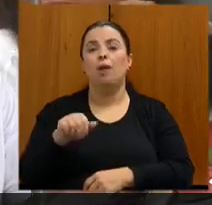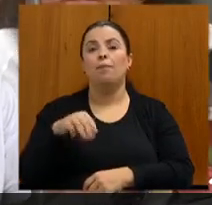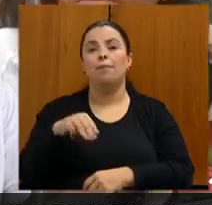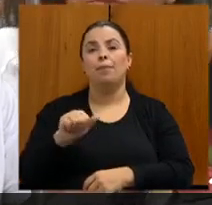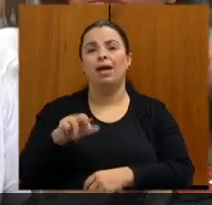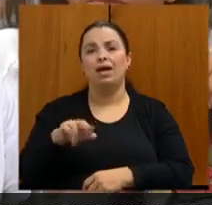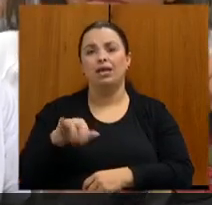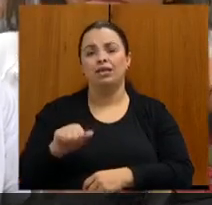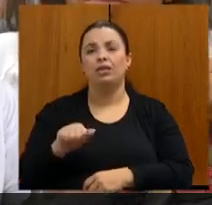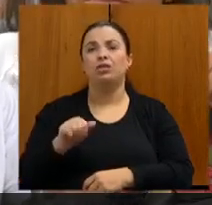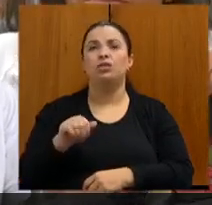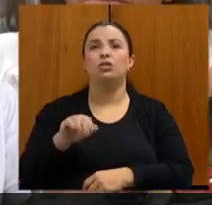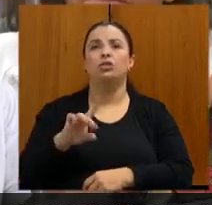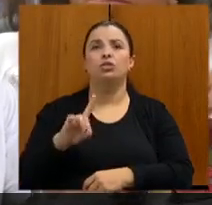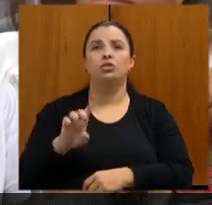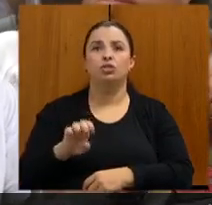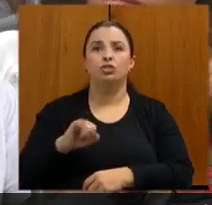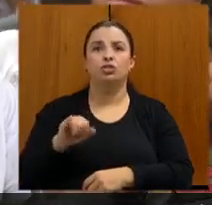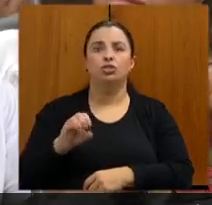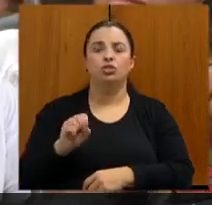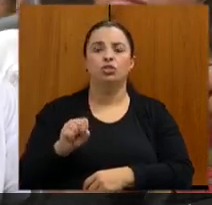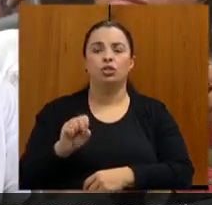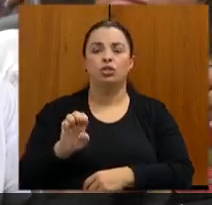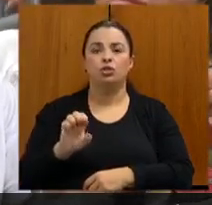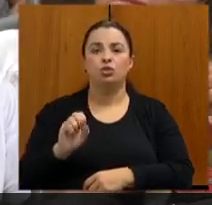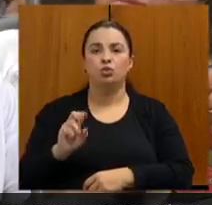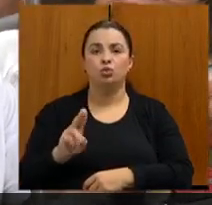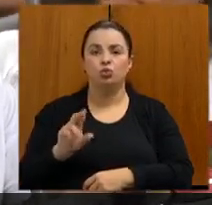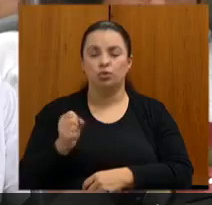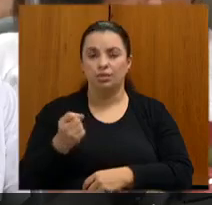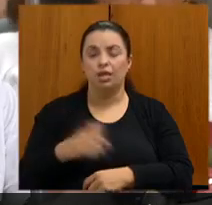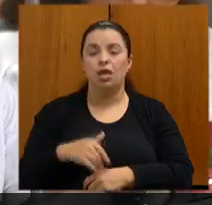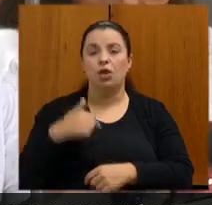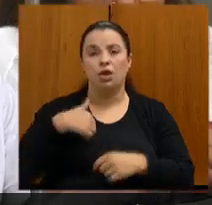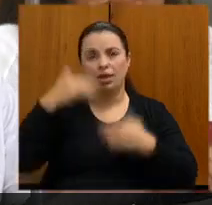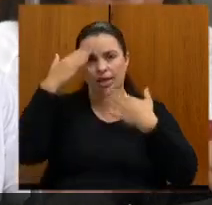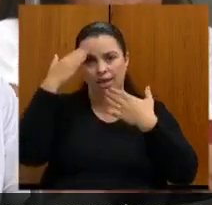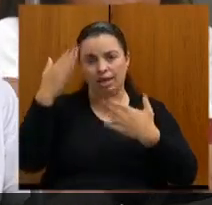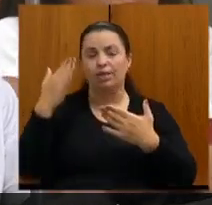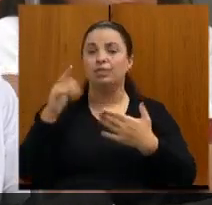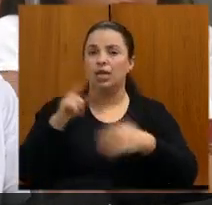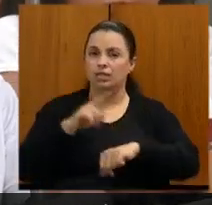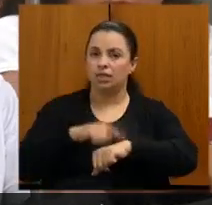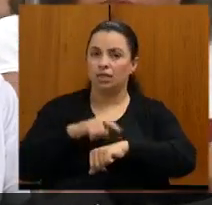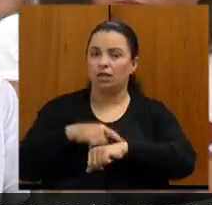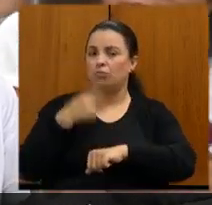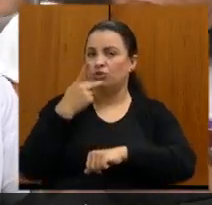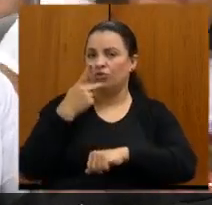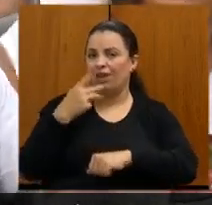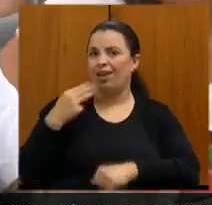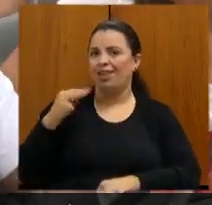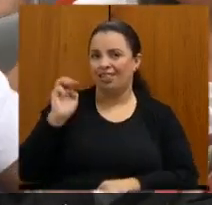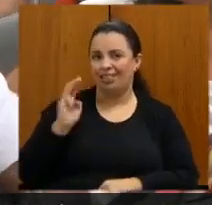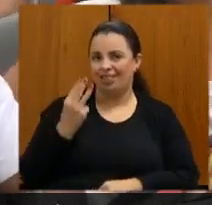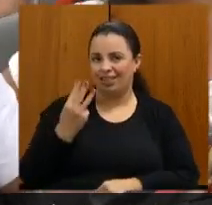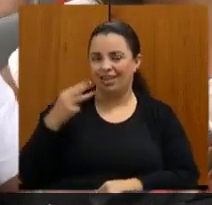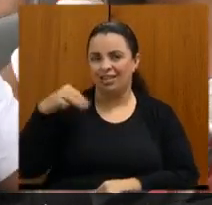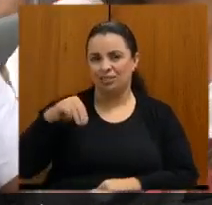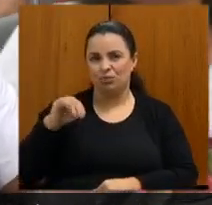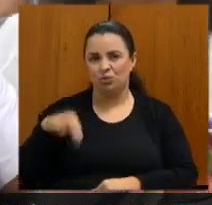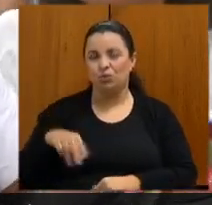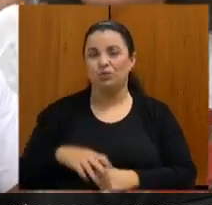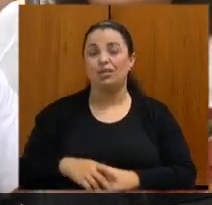agradecer pela esses Três minutinhos de fala a nossa presidenta Andreia Espero que esteja na nossa ocupação